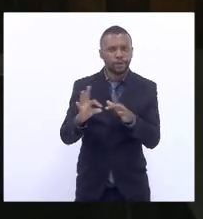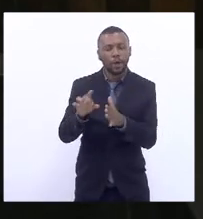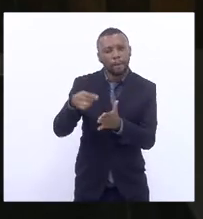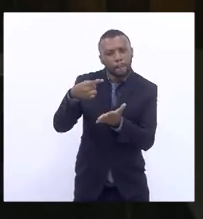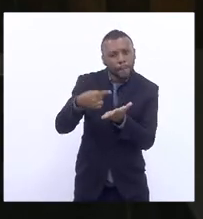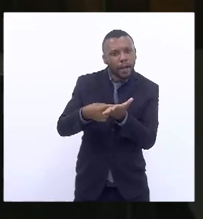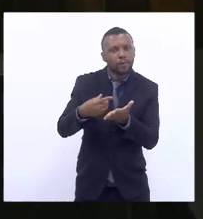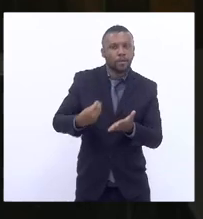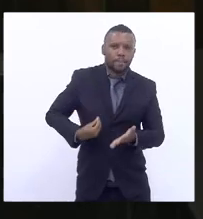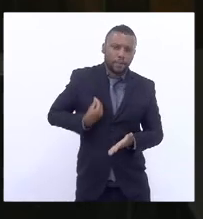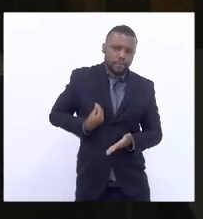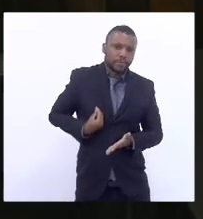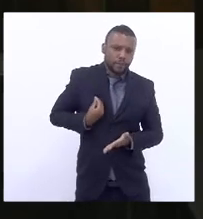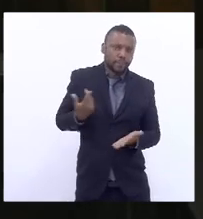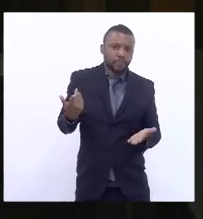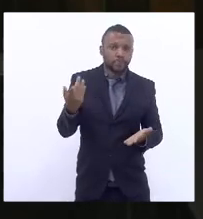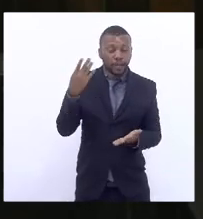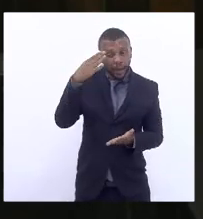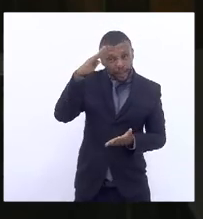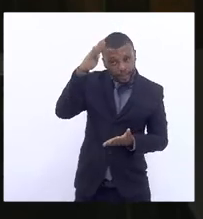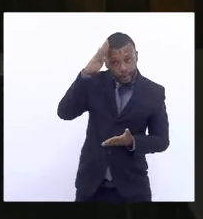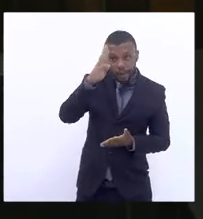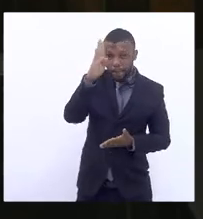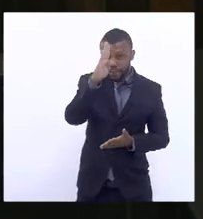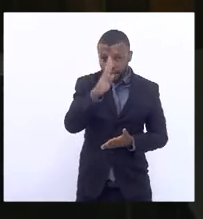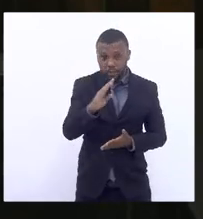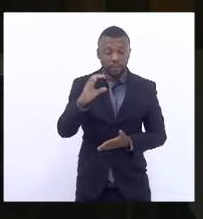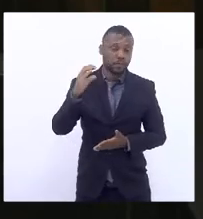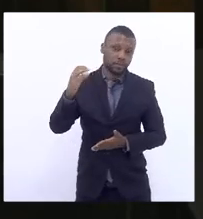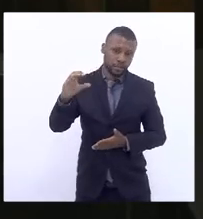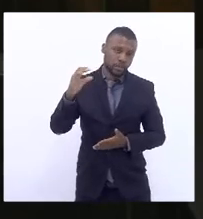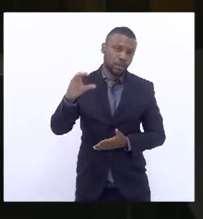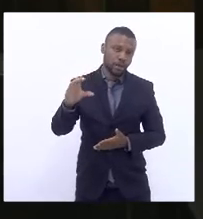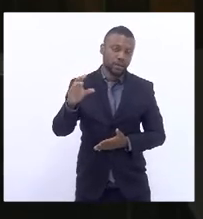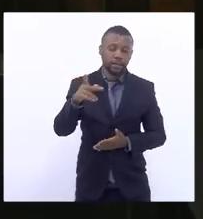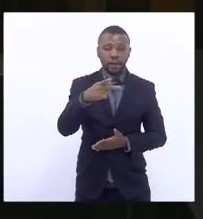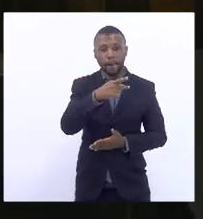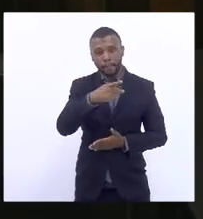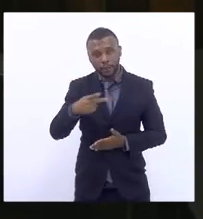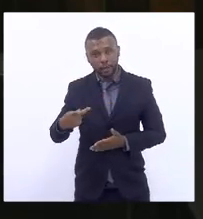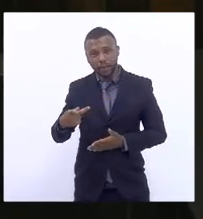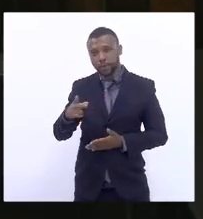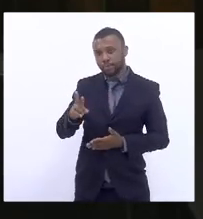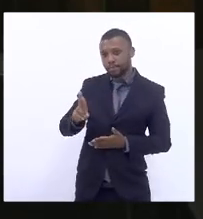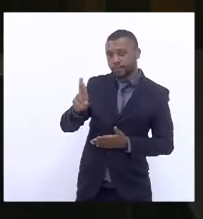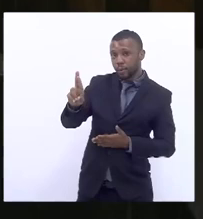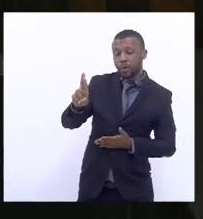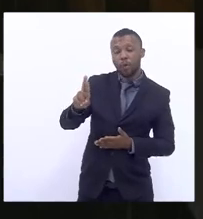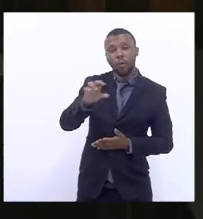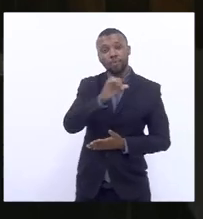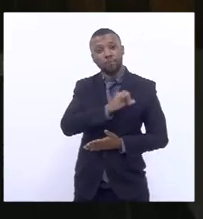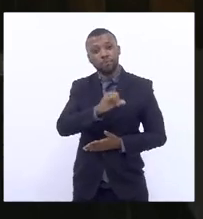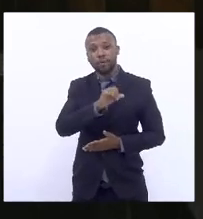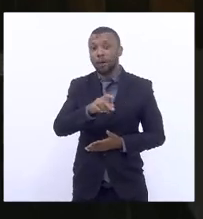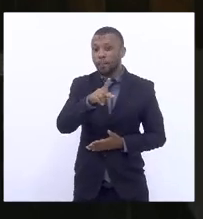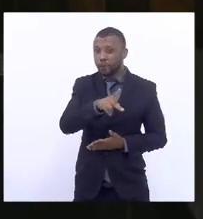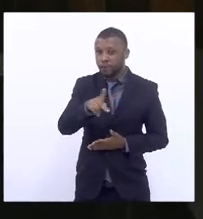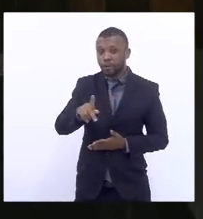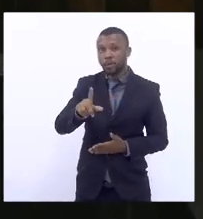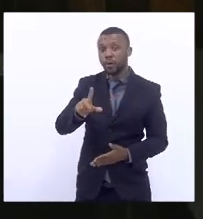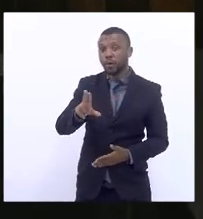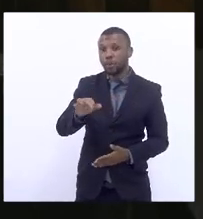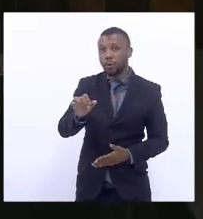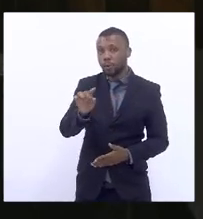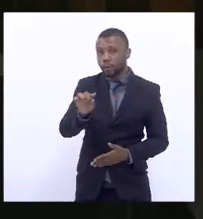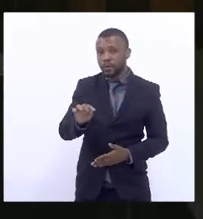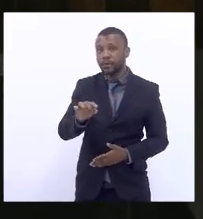A Academia Brasileira de Ciências, exatamente, que é presidida por um carioca, o professor Luiz Davidovich, que é um